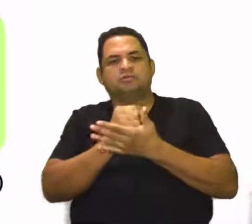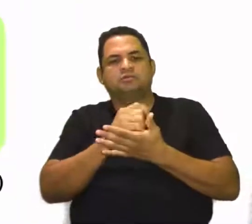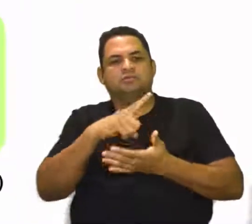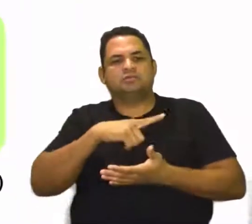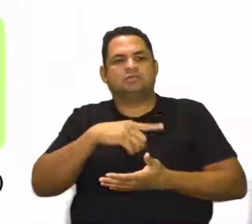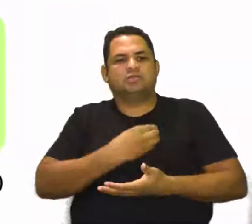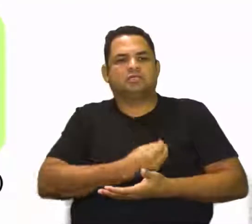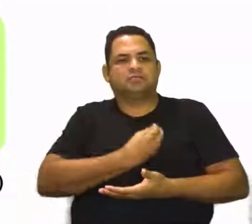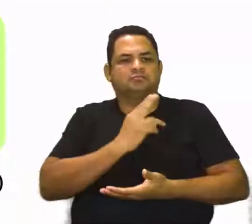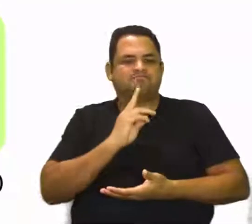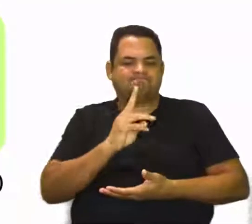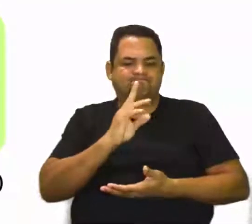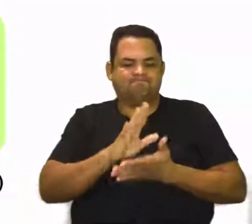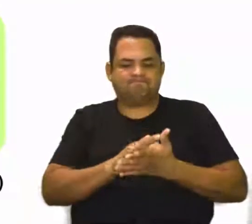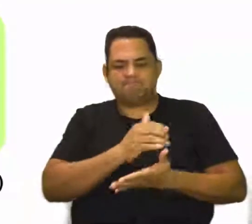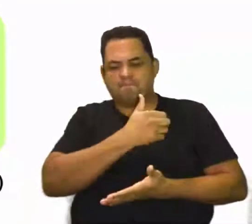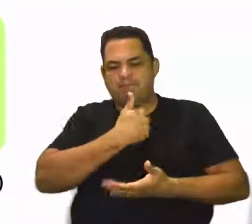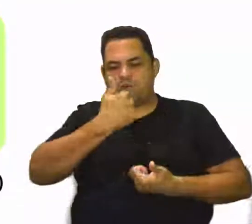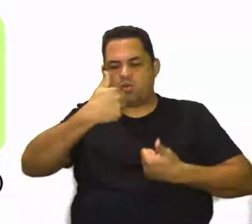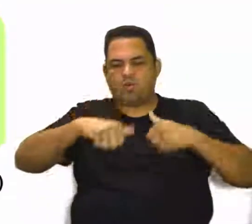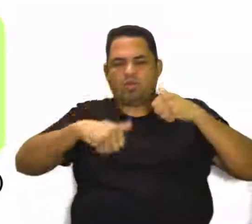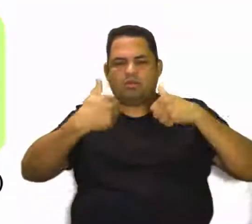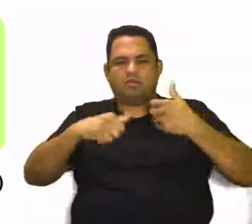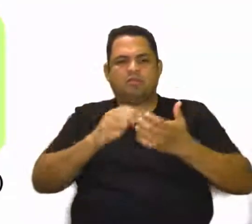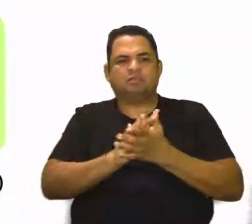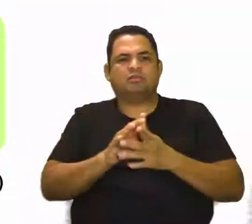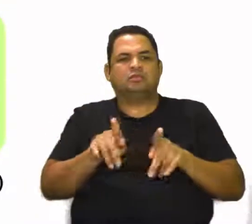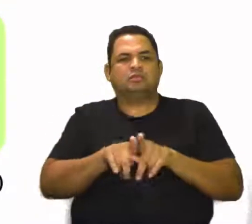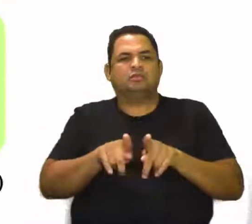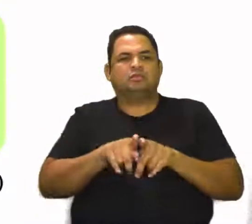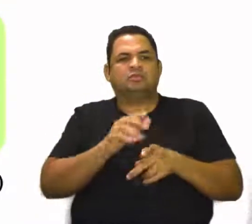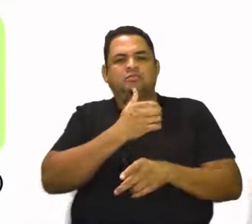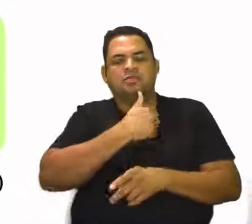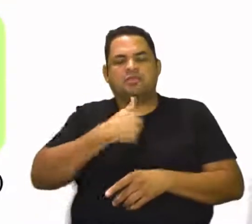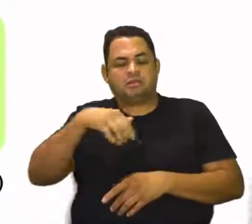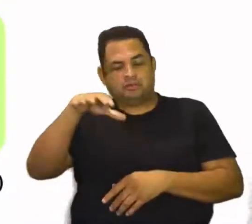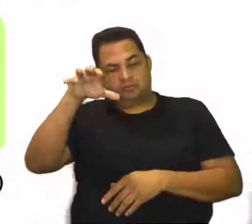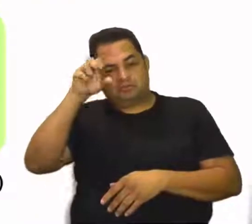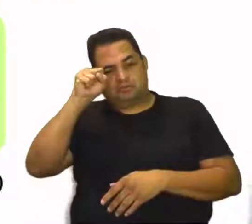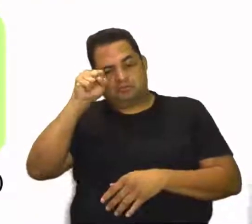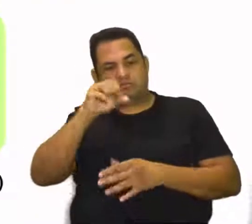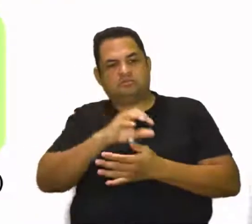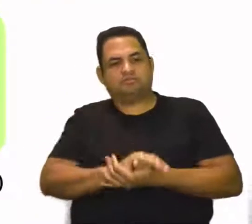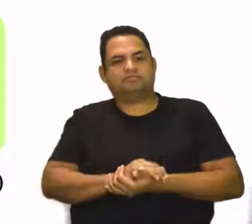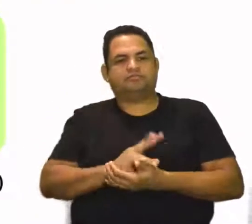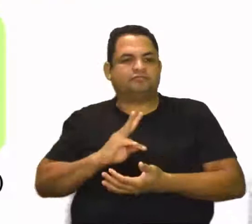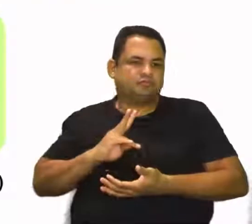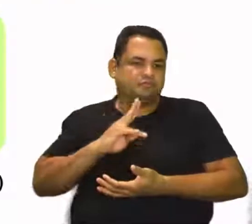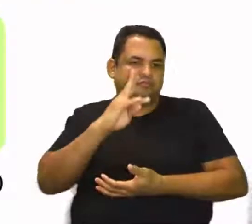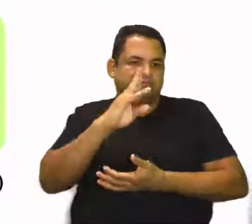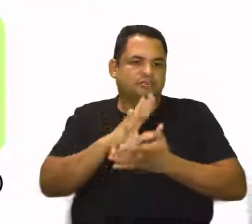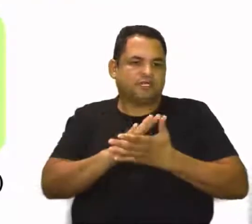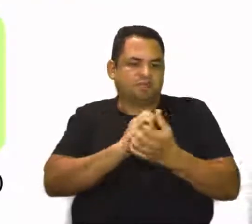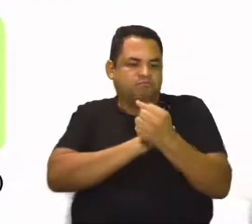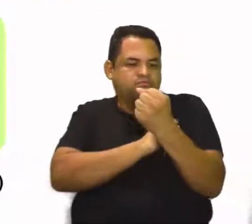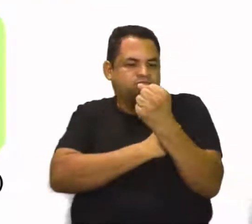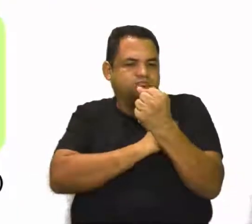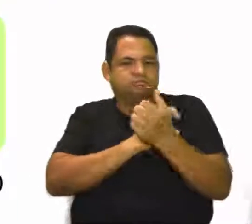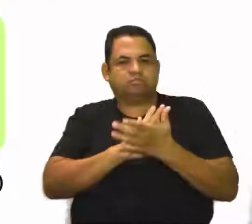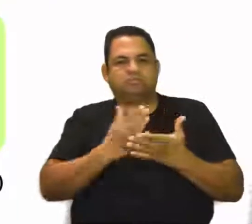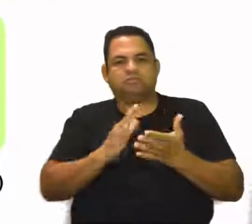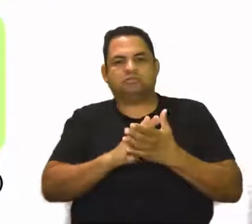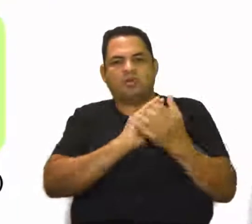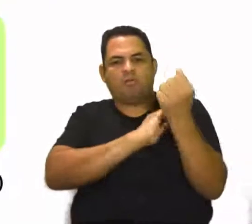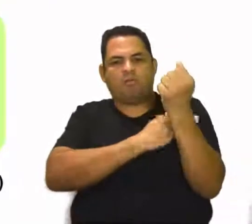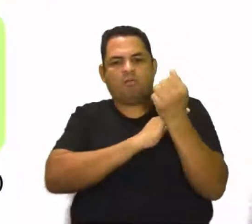de uma vida plena, com melhor qualidade, também auxilia aí na melhora do sono, no fortalecimento e na